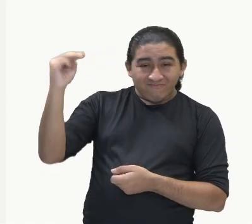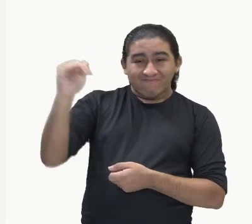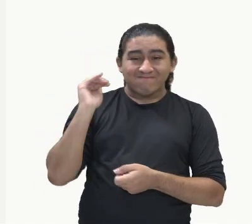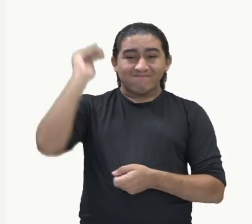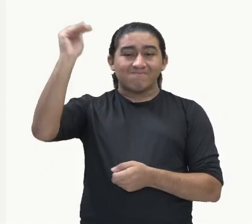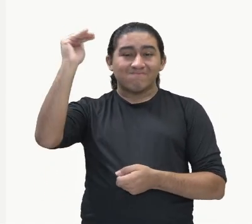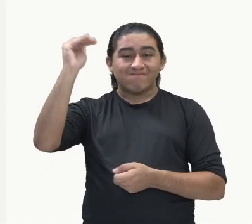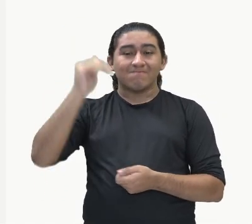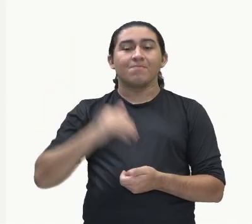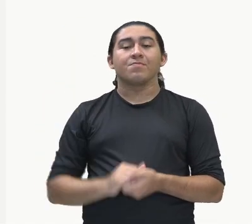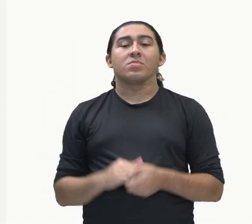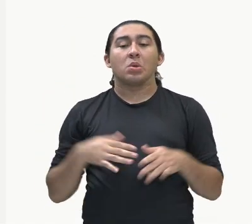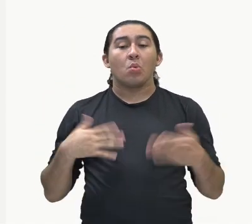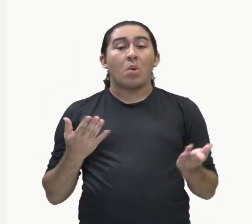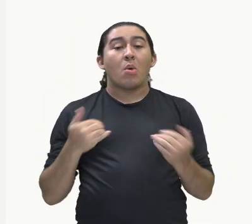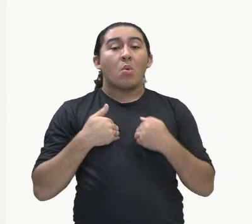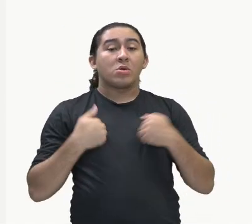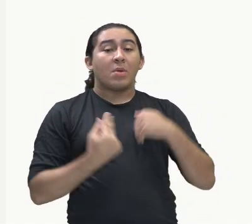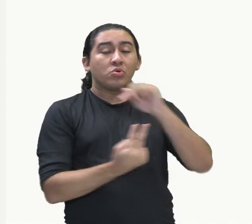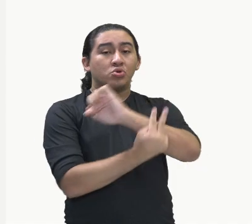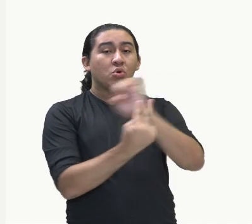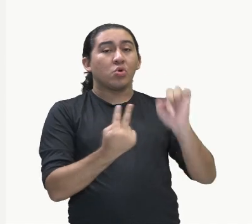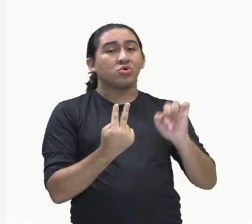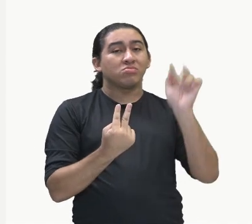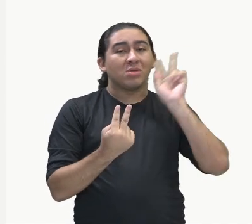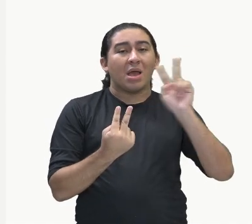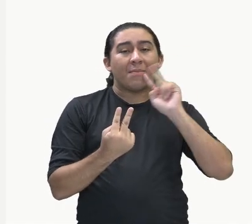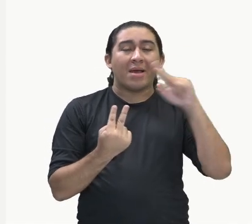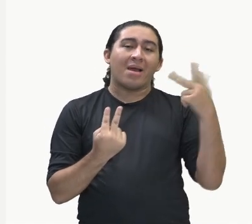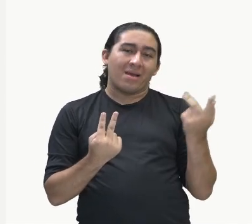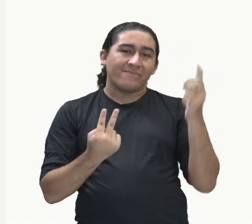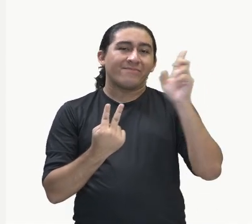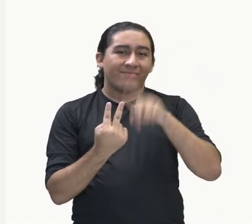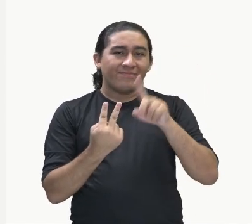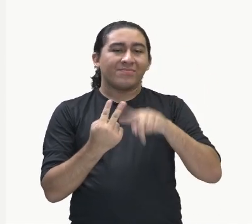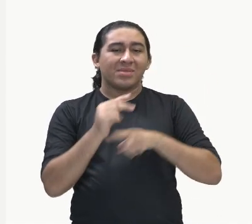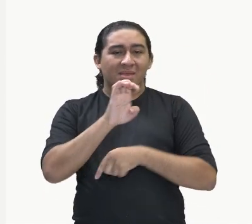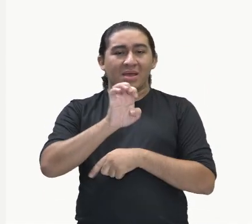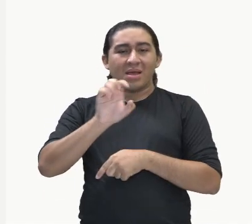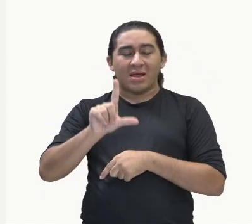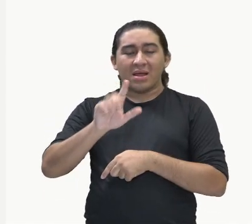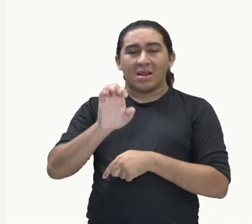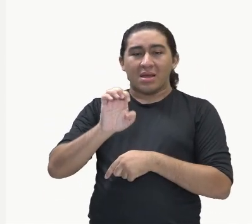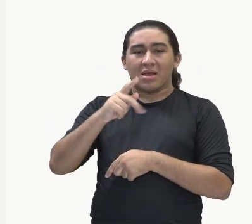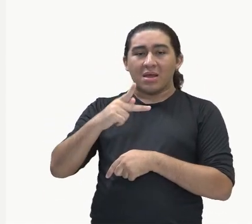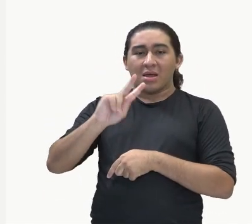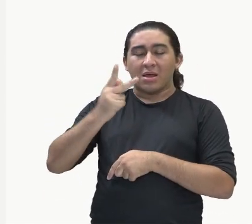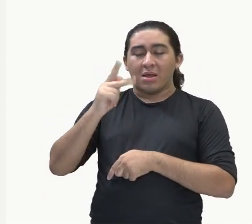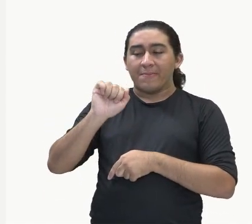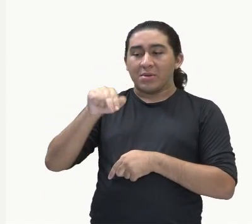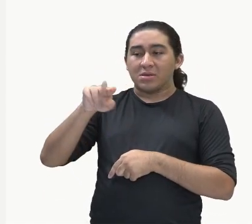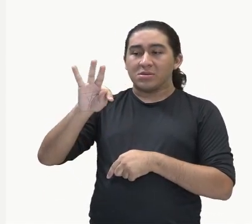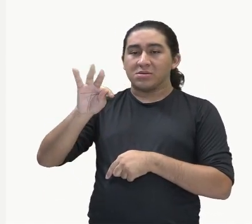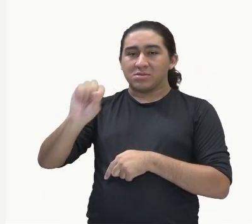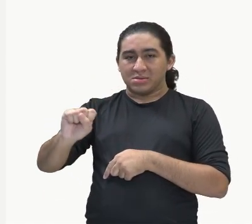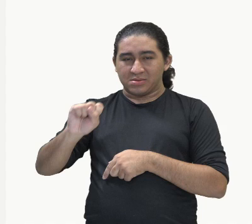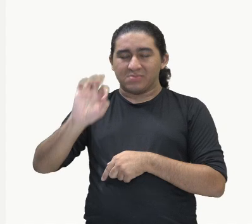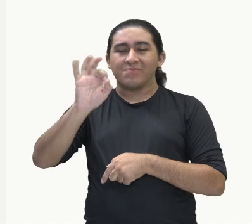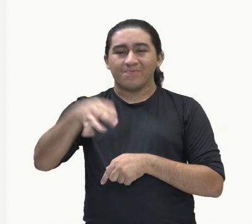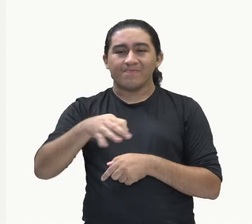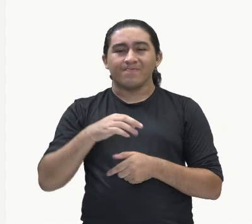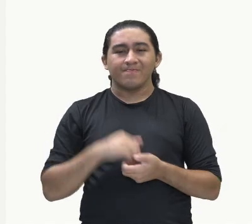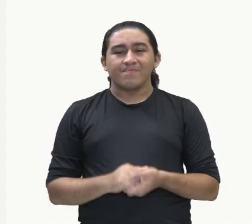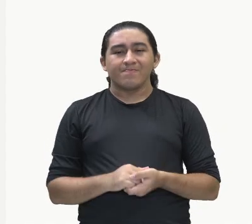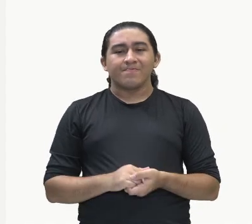Tá certo? Qual desses animais eu estou falando? Só pode ser, né, gente? Elephants. Nós estamos falando, então, dos elefantes, tá